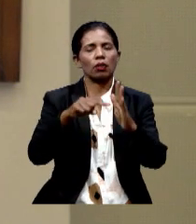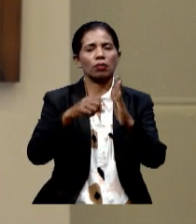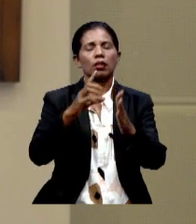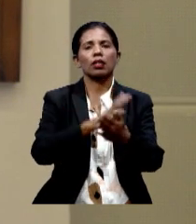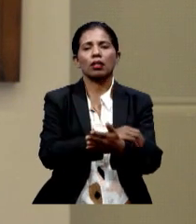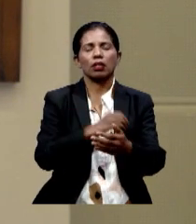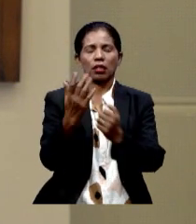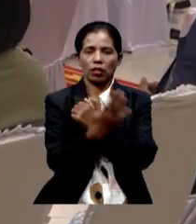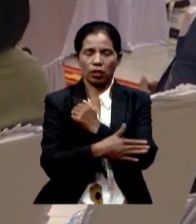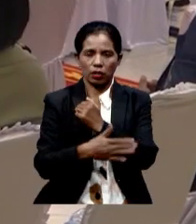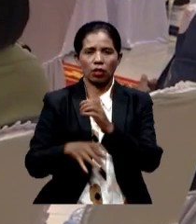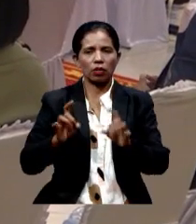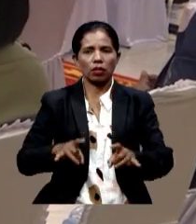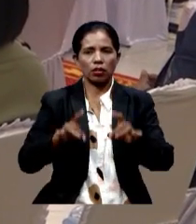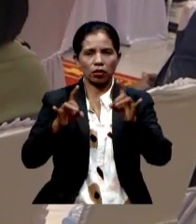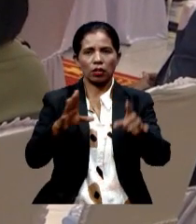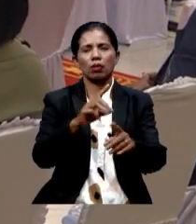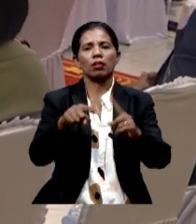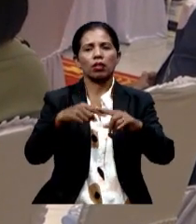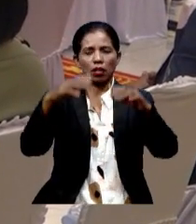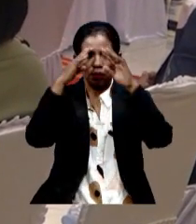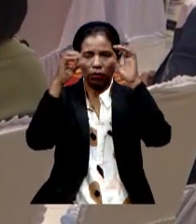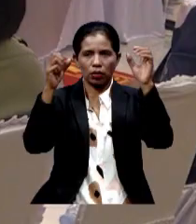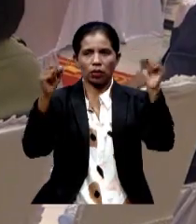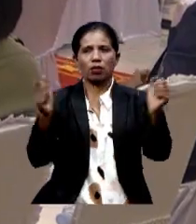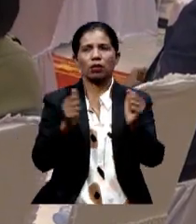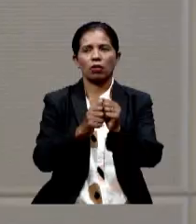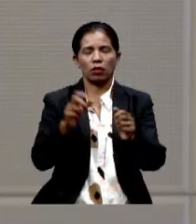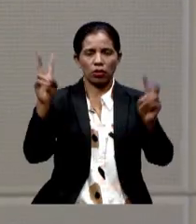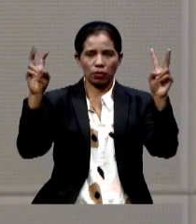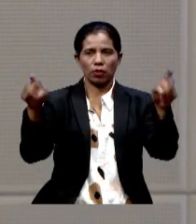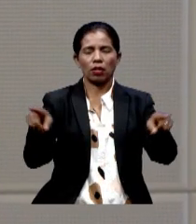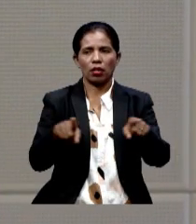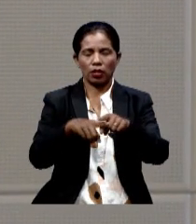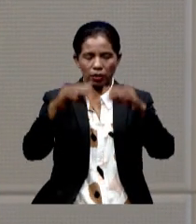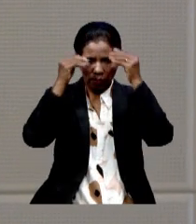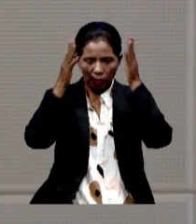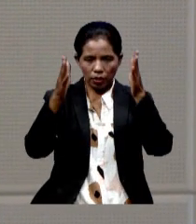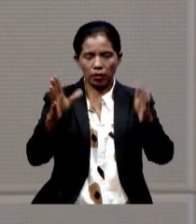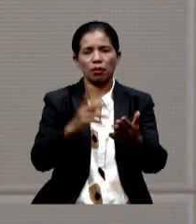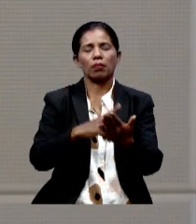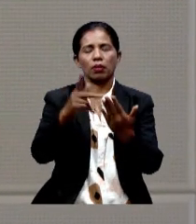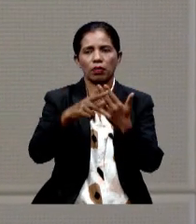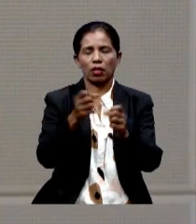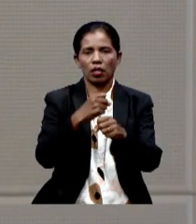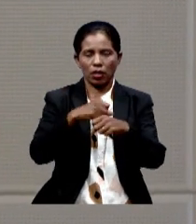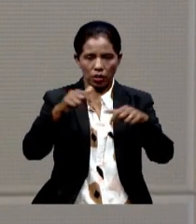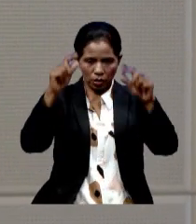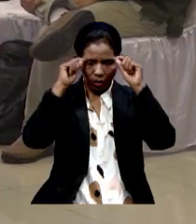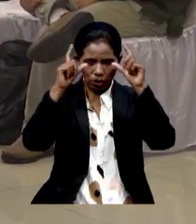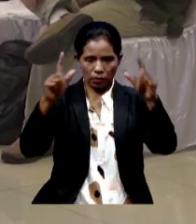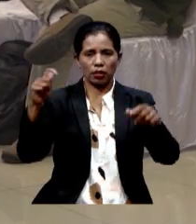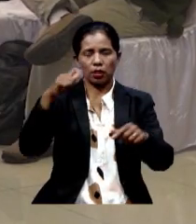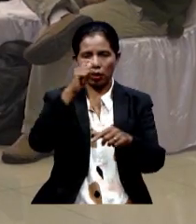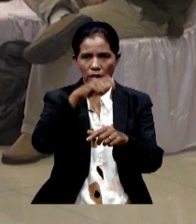e a Nação Austrália, Banheira Presidente da República, o título Hanessan Professor, no programa Ne Halau e Timor-Leste, Tailândia,